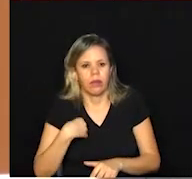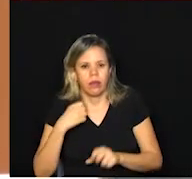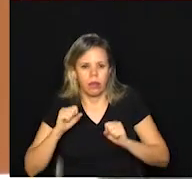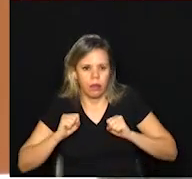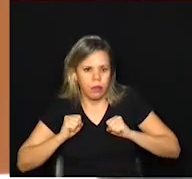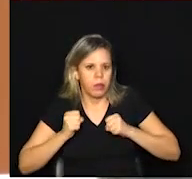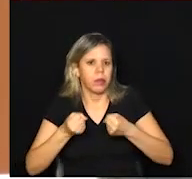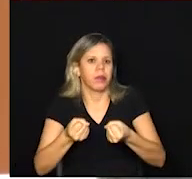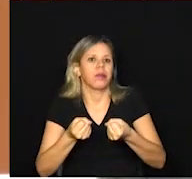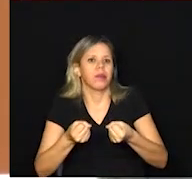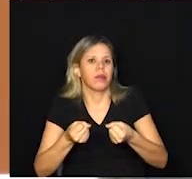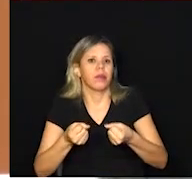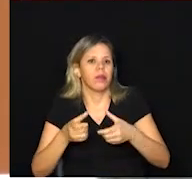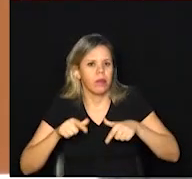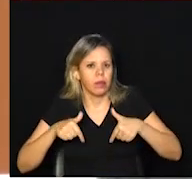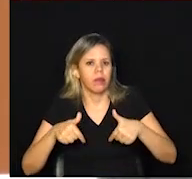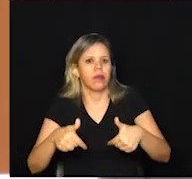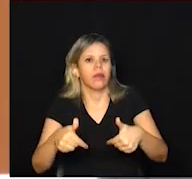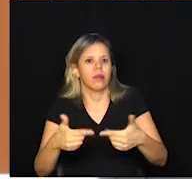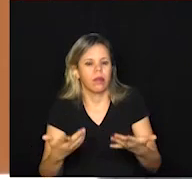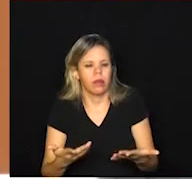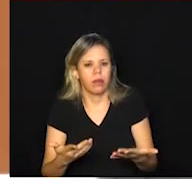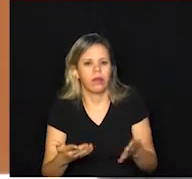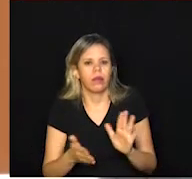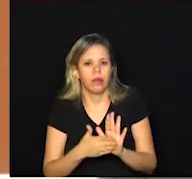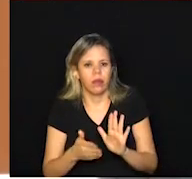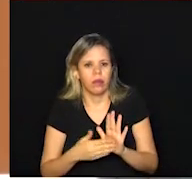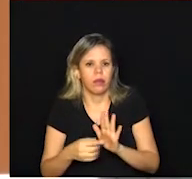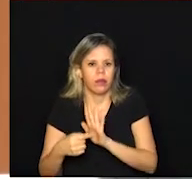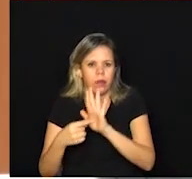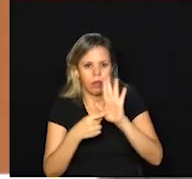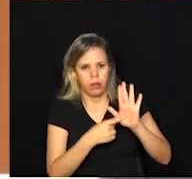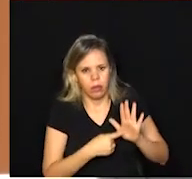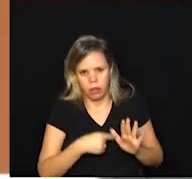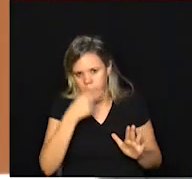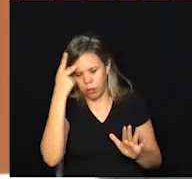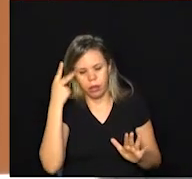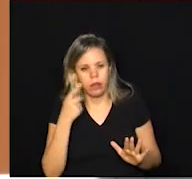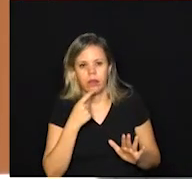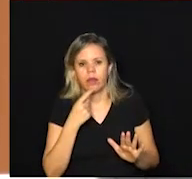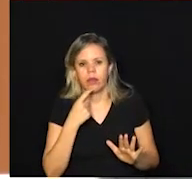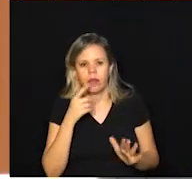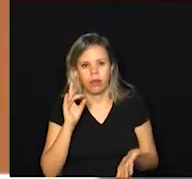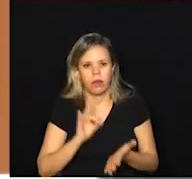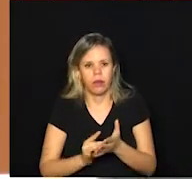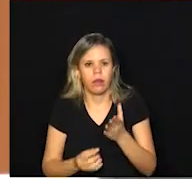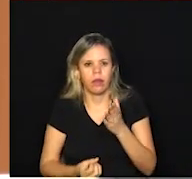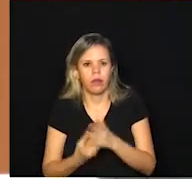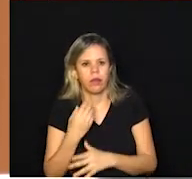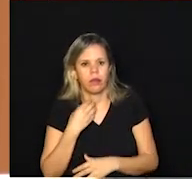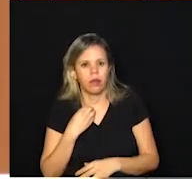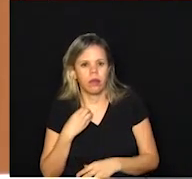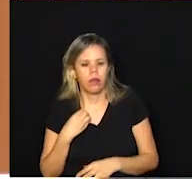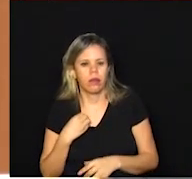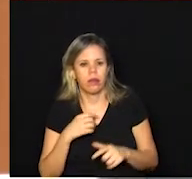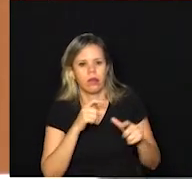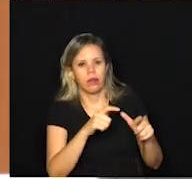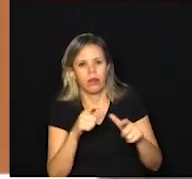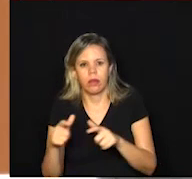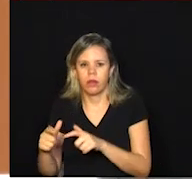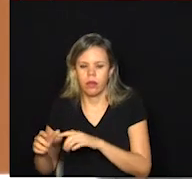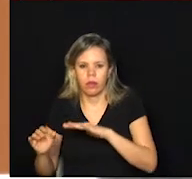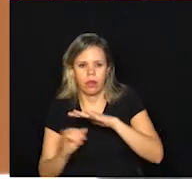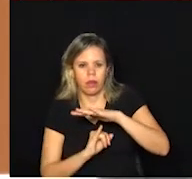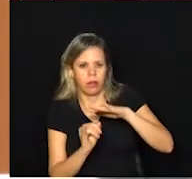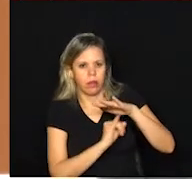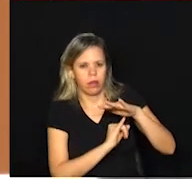gente fortalecer esse tipo de iniciativa a gente população Campineira o que de fato contraste nos espaços nas